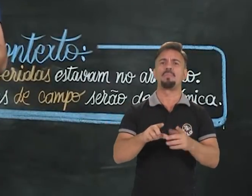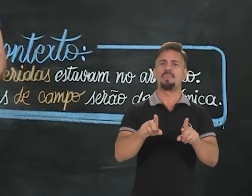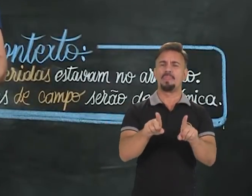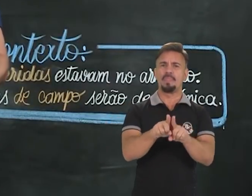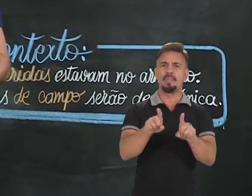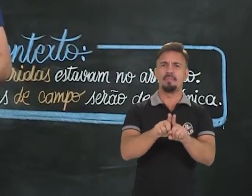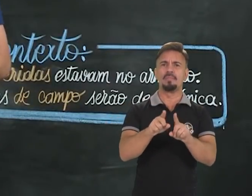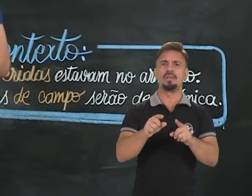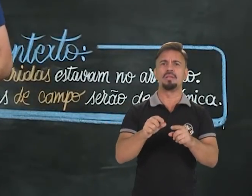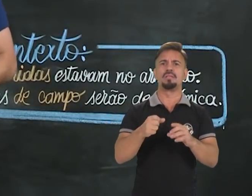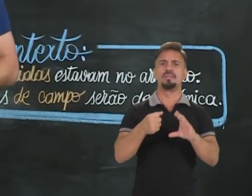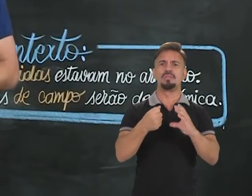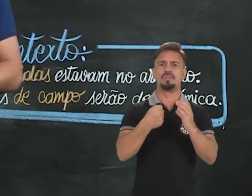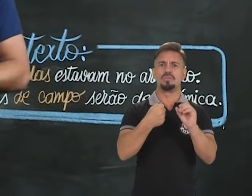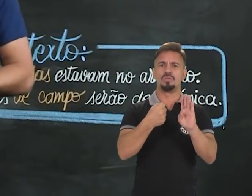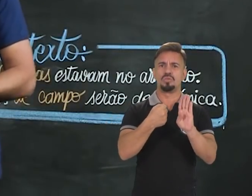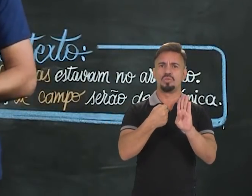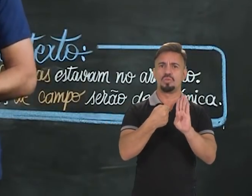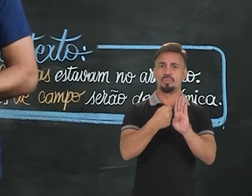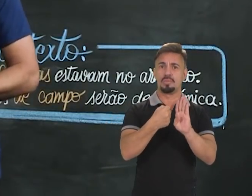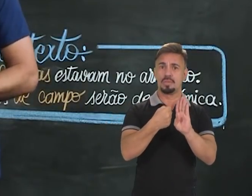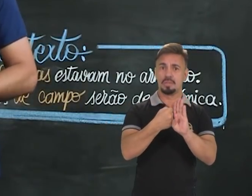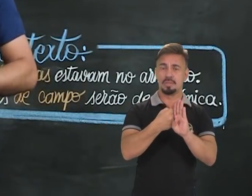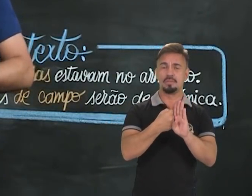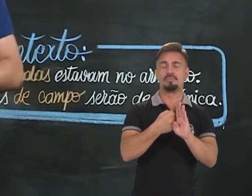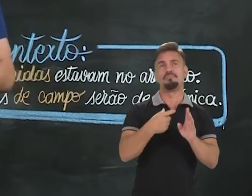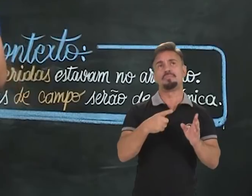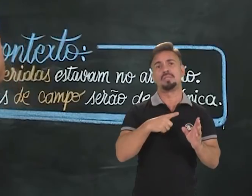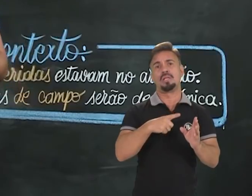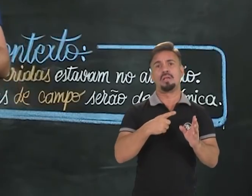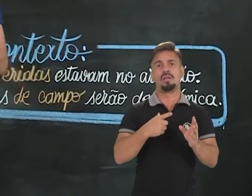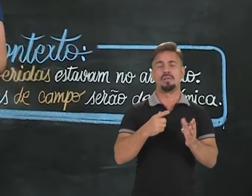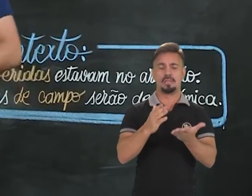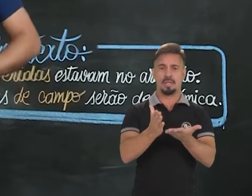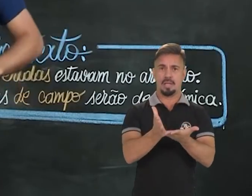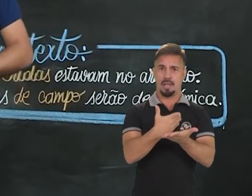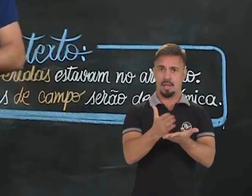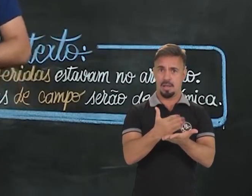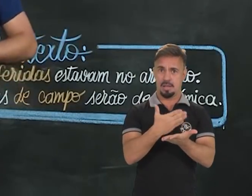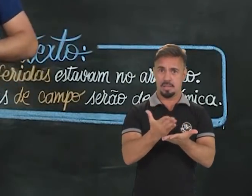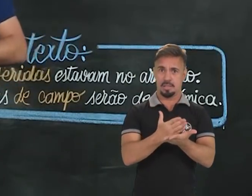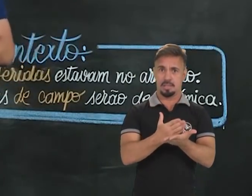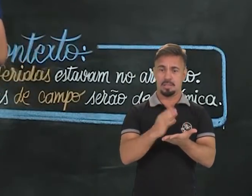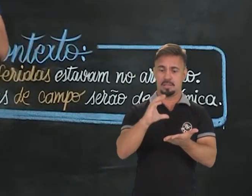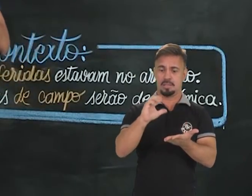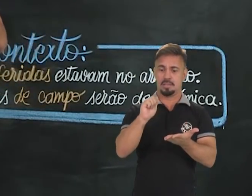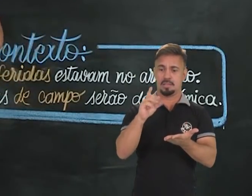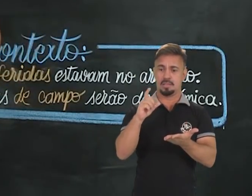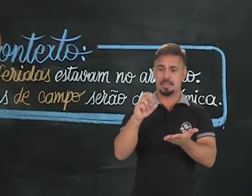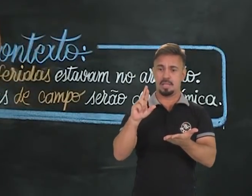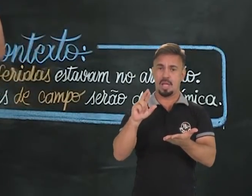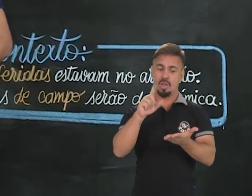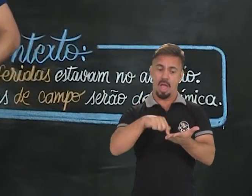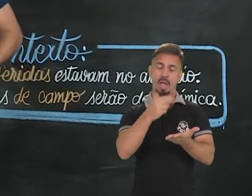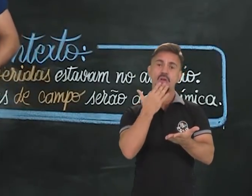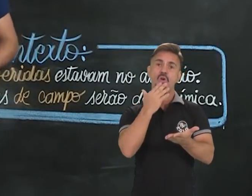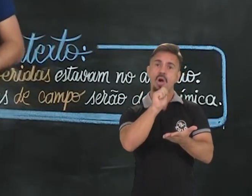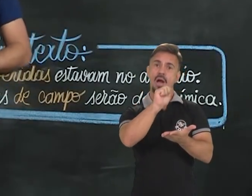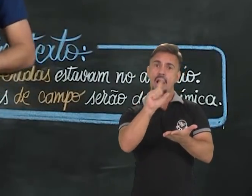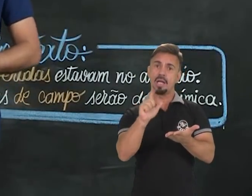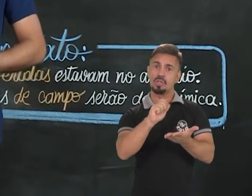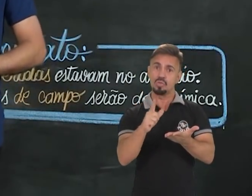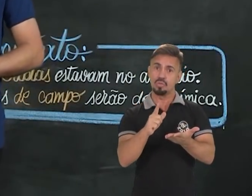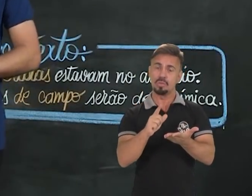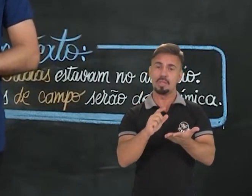o substantivo. Então, se eu tenho, por exemplo, um substantivo como caderno, e eu digo que esse caderno é azul,